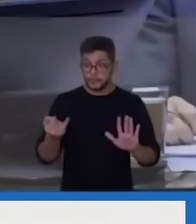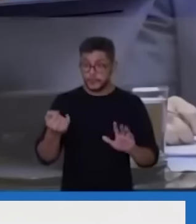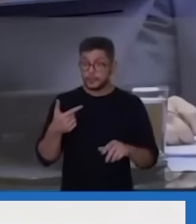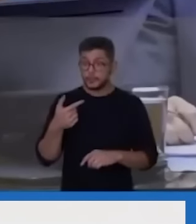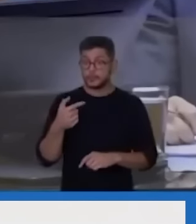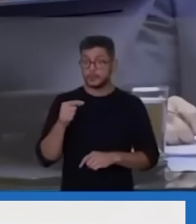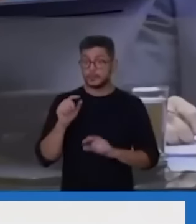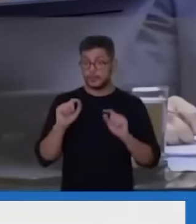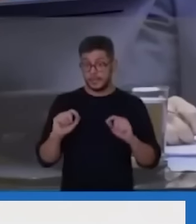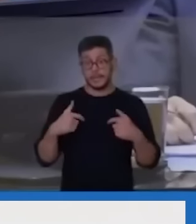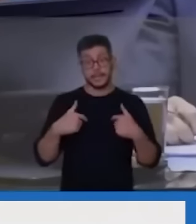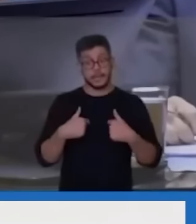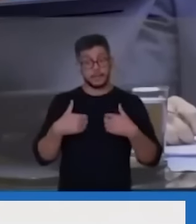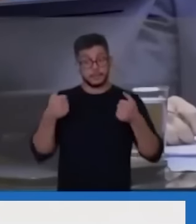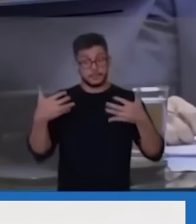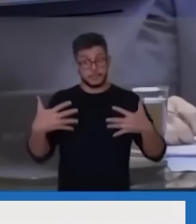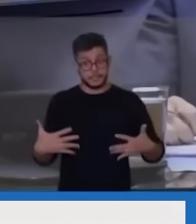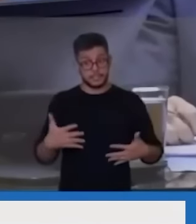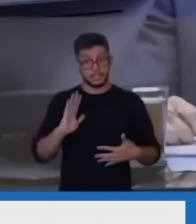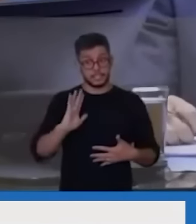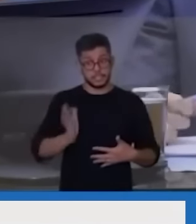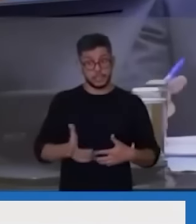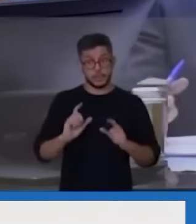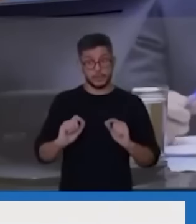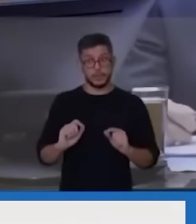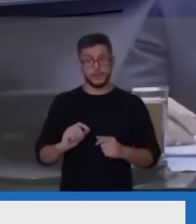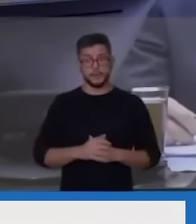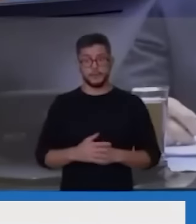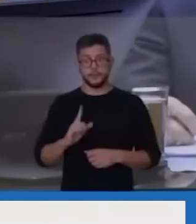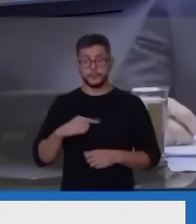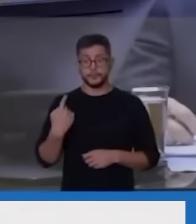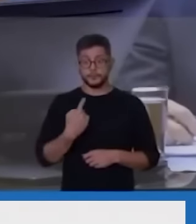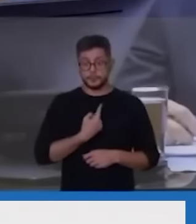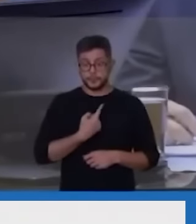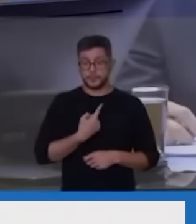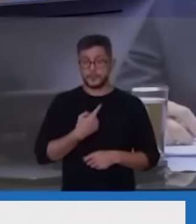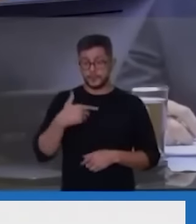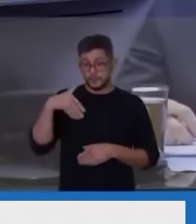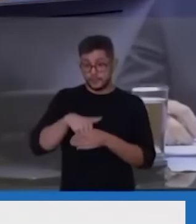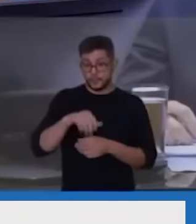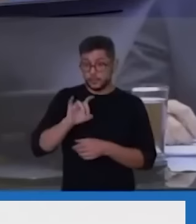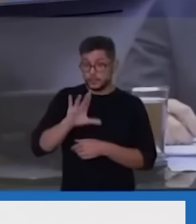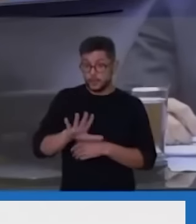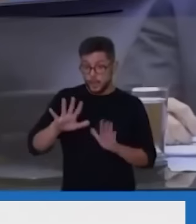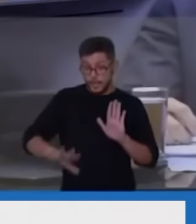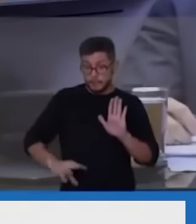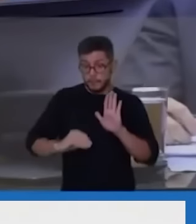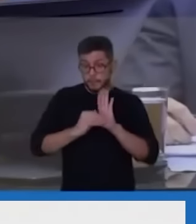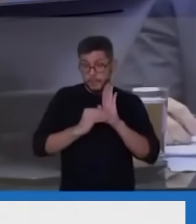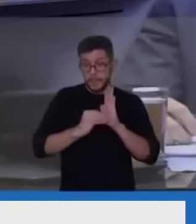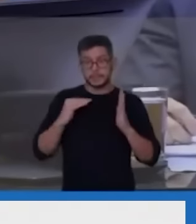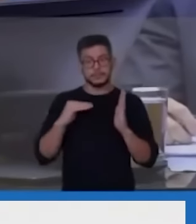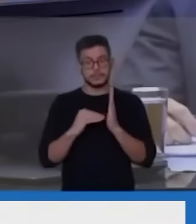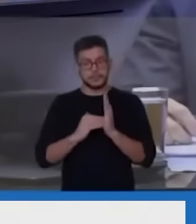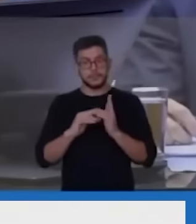O que eu estava alegando é que nós estávamos aqui falando a respeito da emenda do Senado, que atenuou